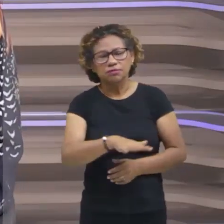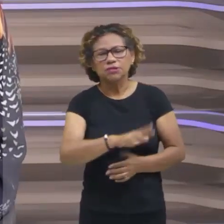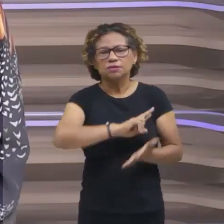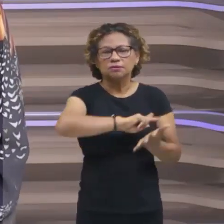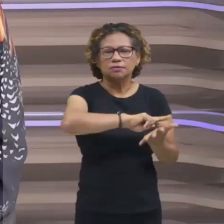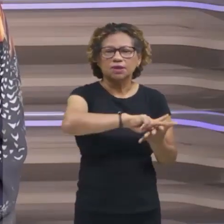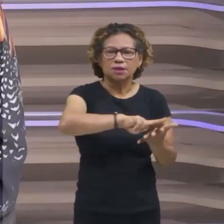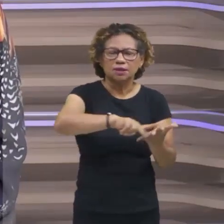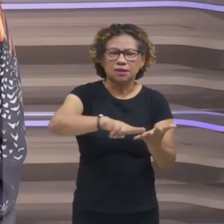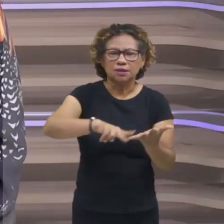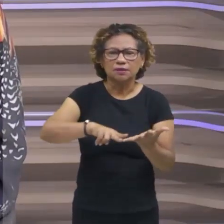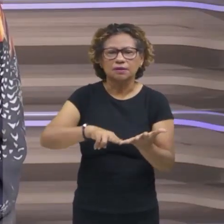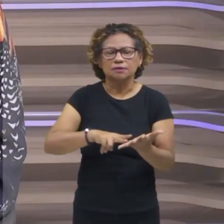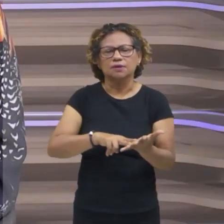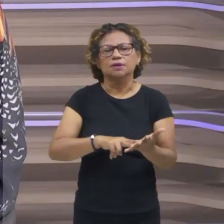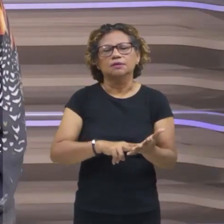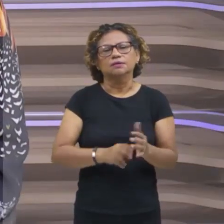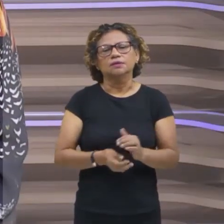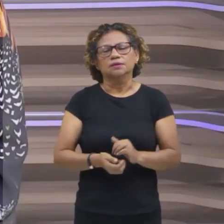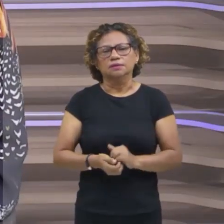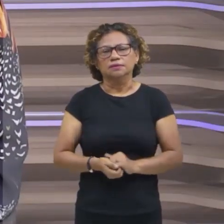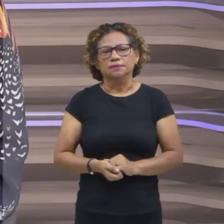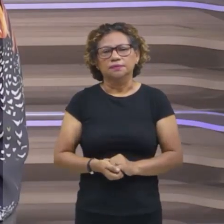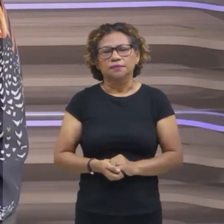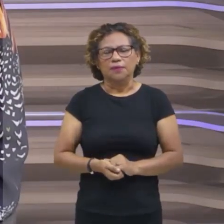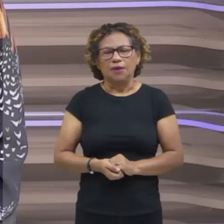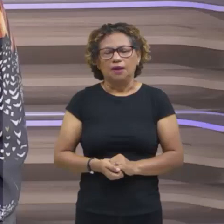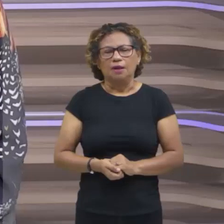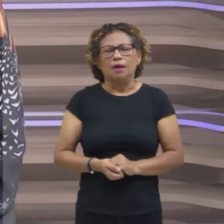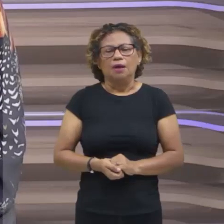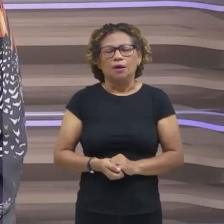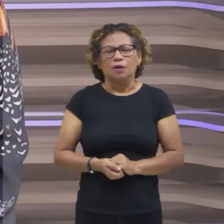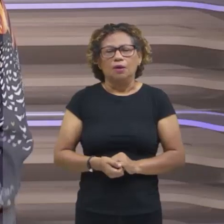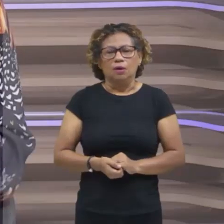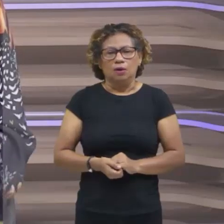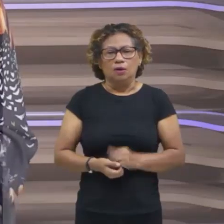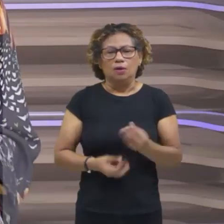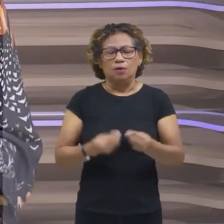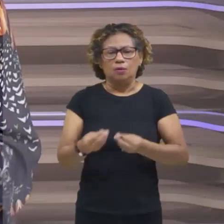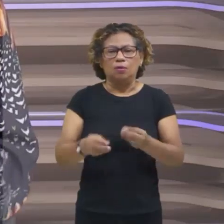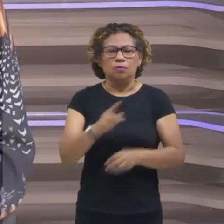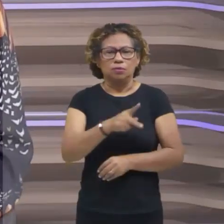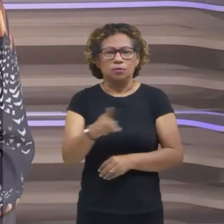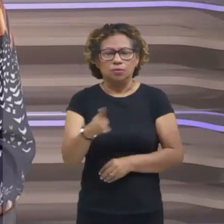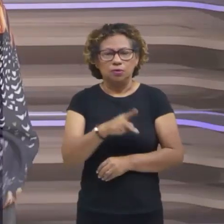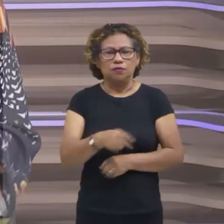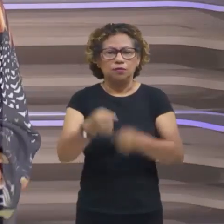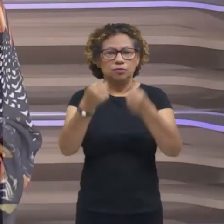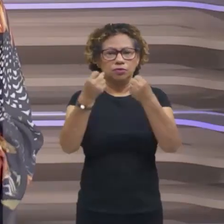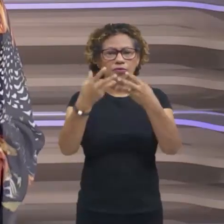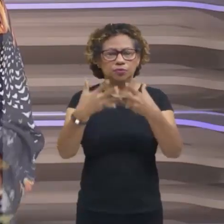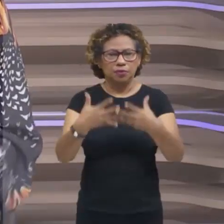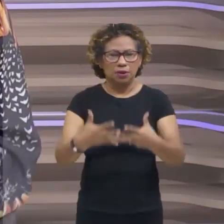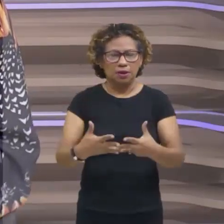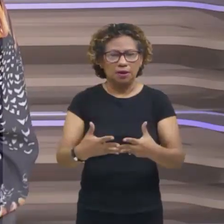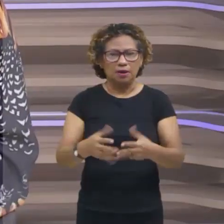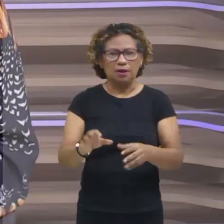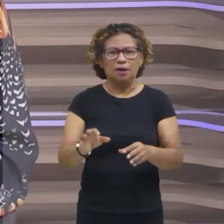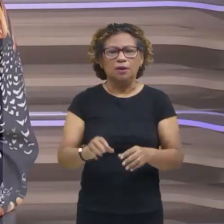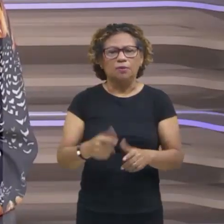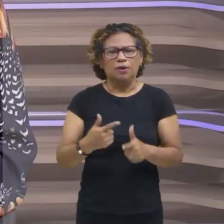variadas formas possíveis. Não, como o professor bem pontuou, não é a solução. Nós tivemos